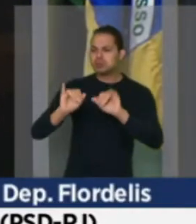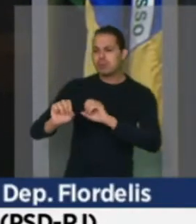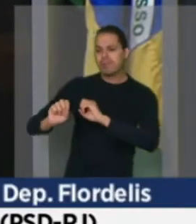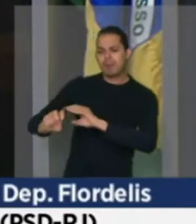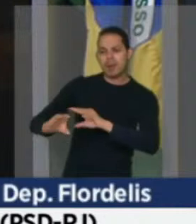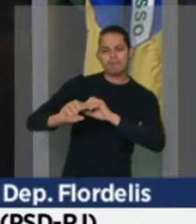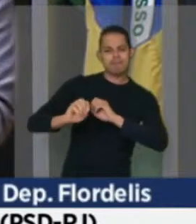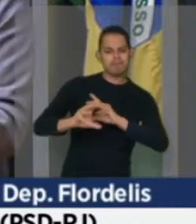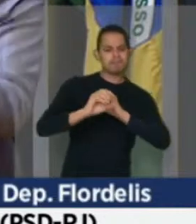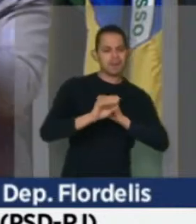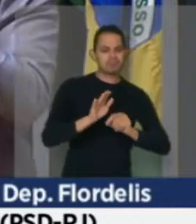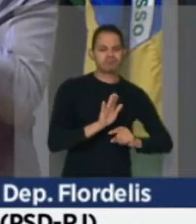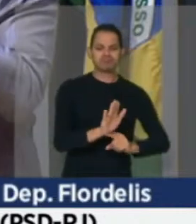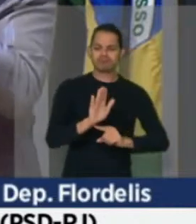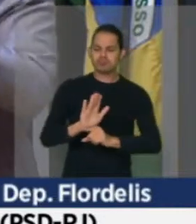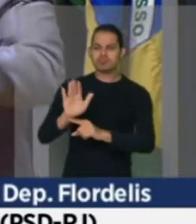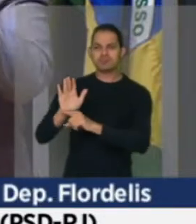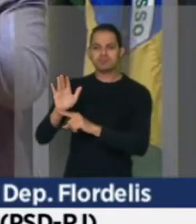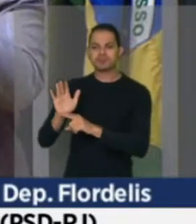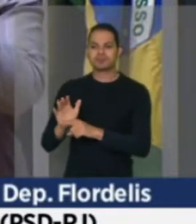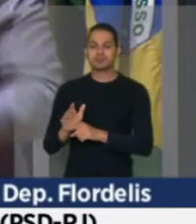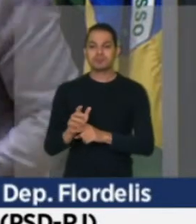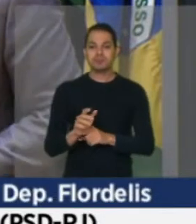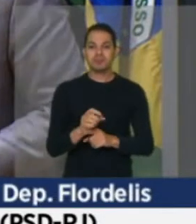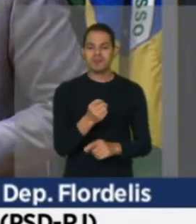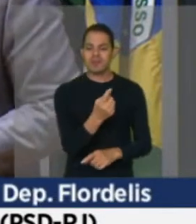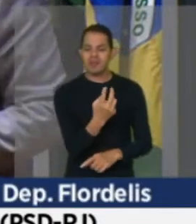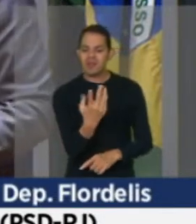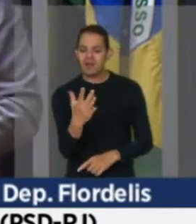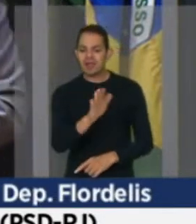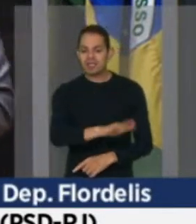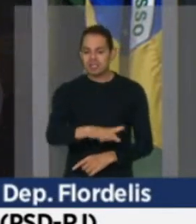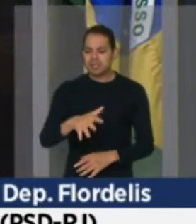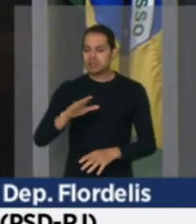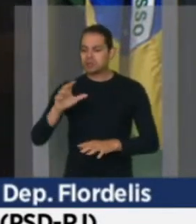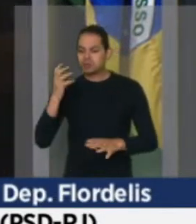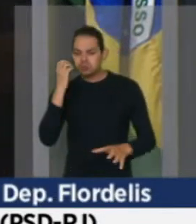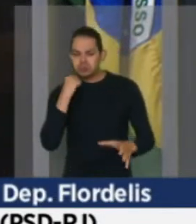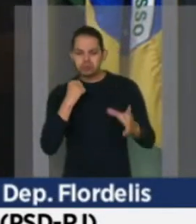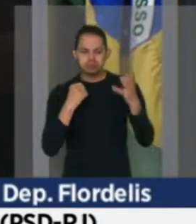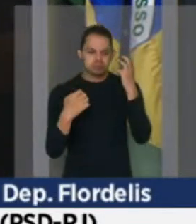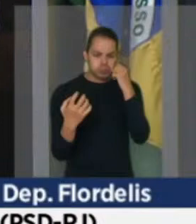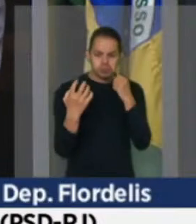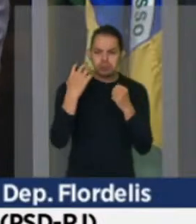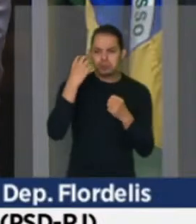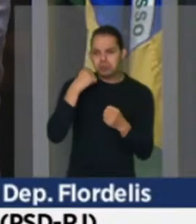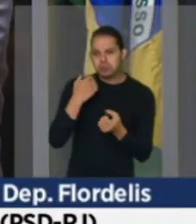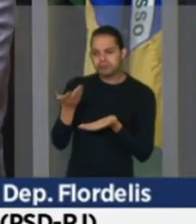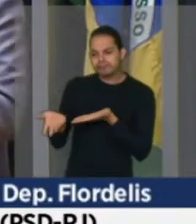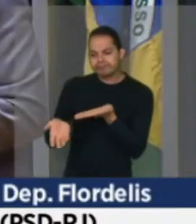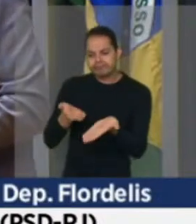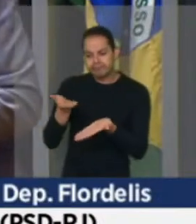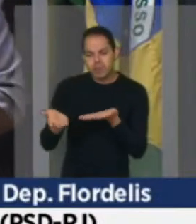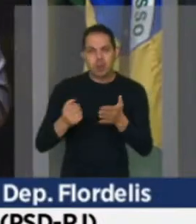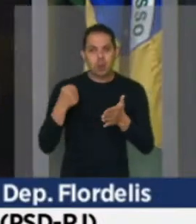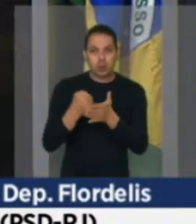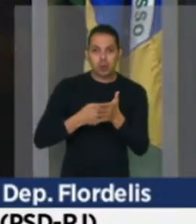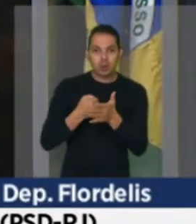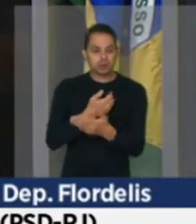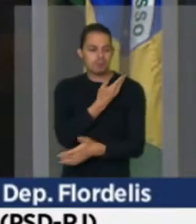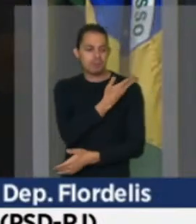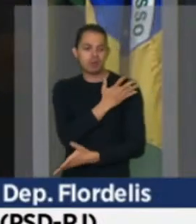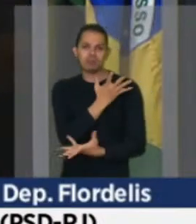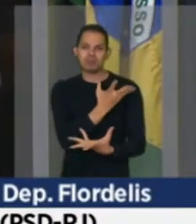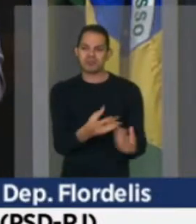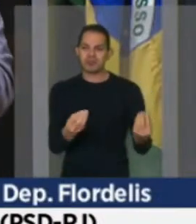é uma vida de acolhimento de centenas de crianças, de lutas contra o preconceito.